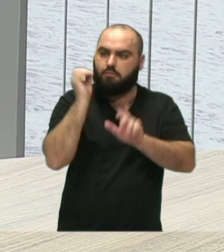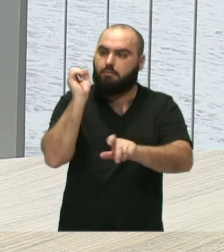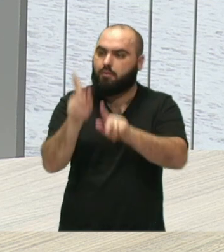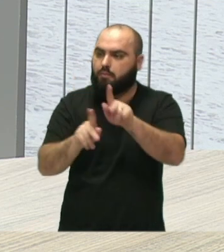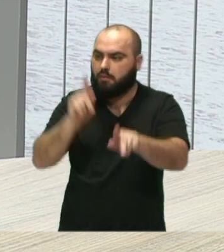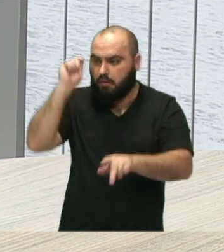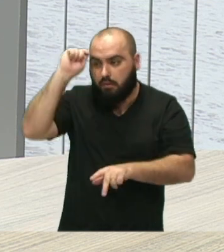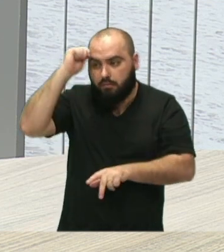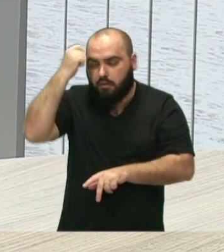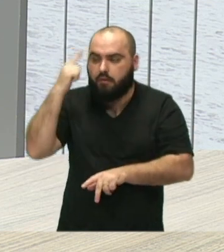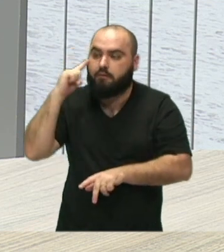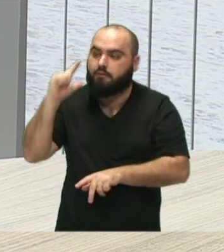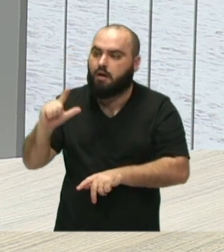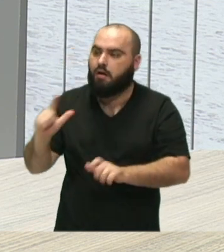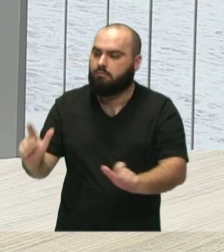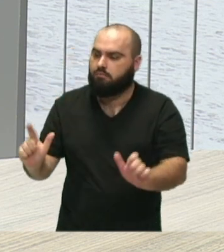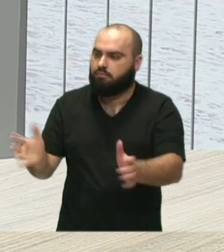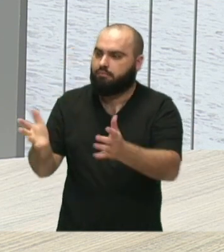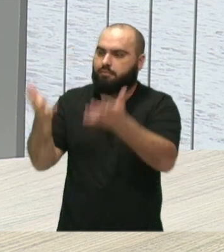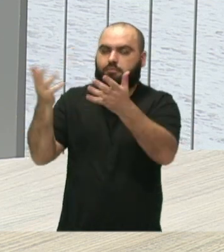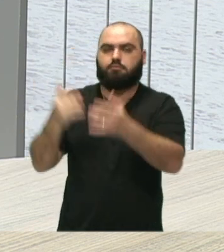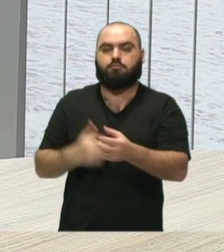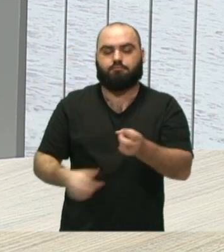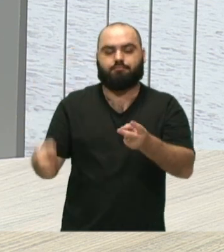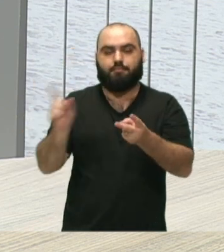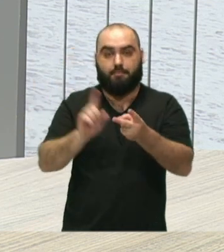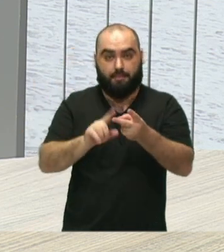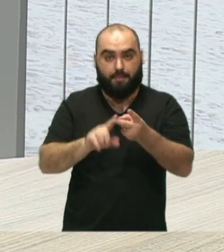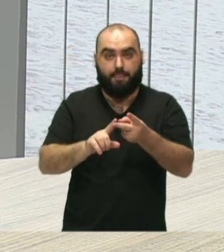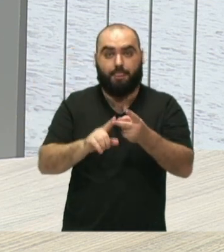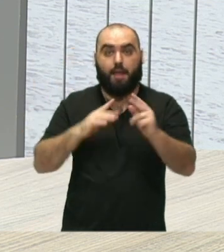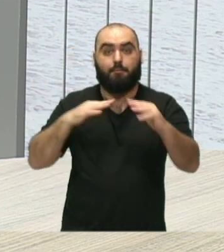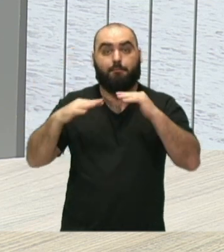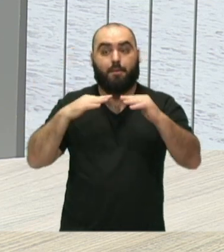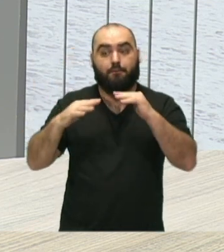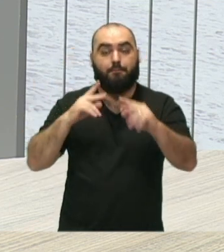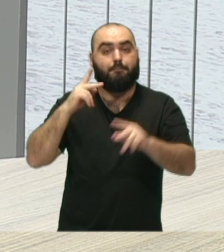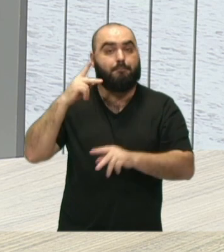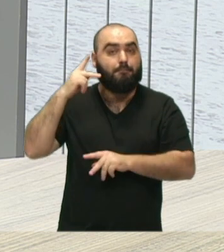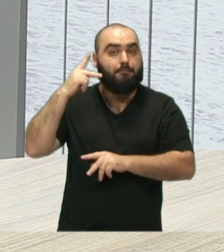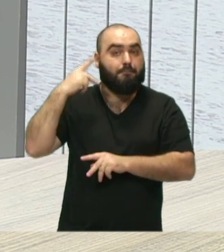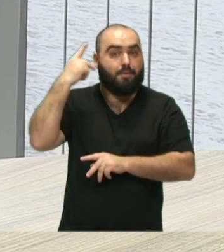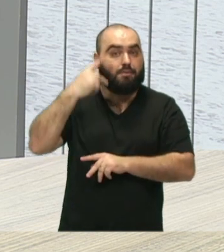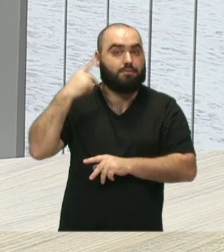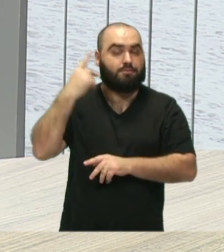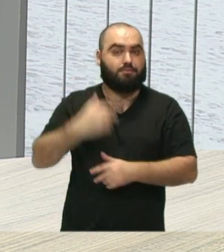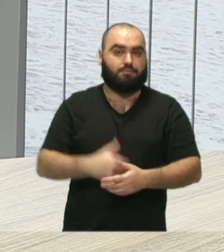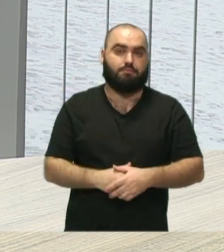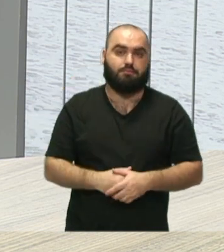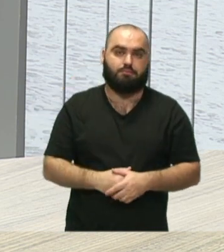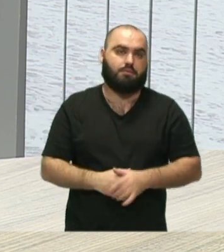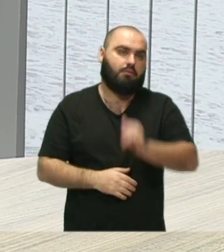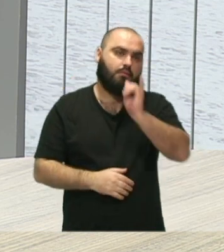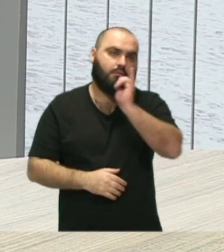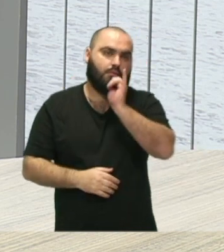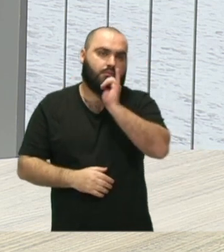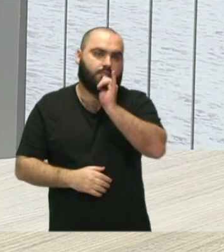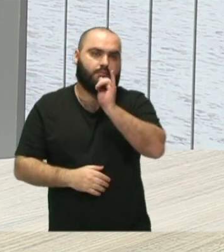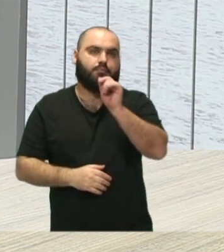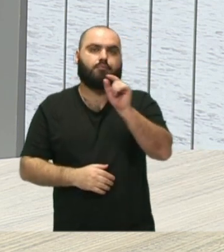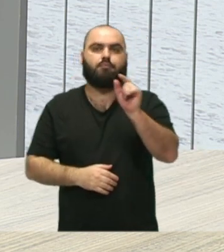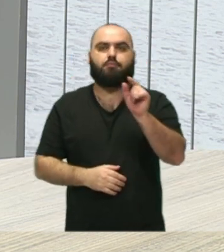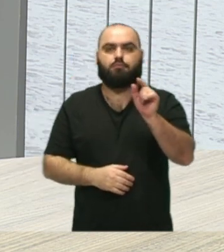população negra e também traz a possibilidade de movimento das políticas públicas. Enquanto Câmara, né, está lá, ela